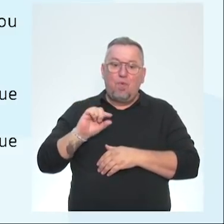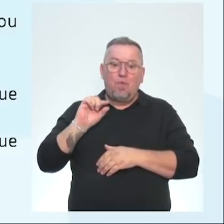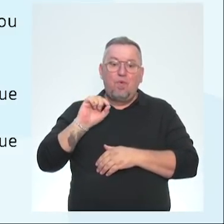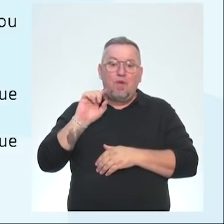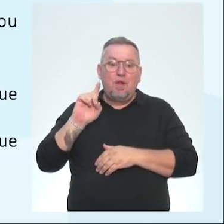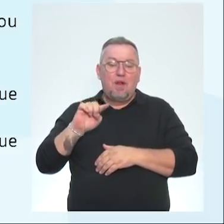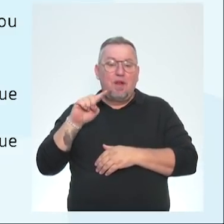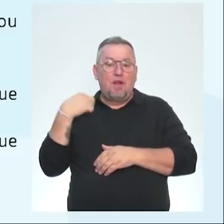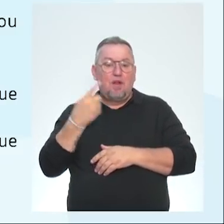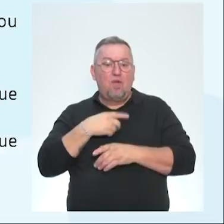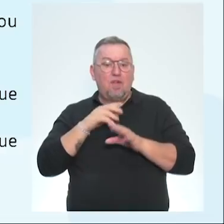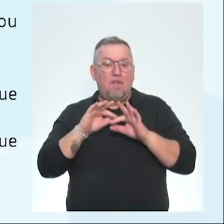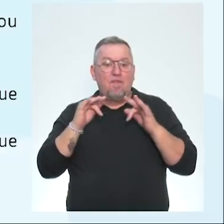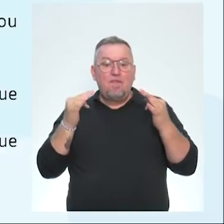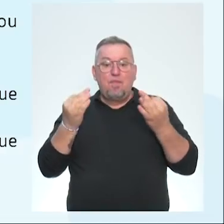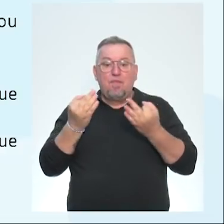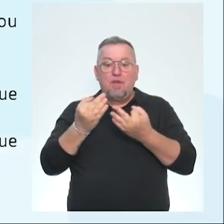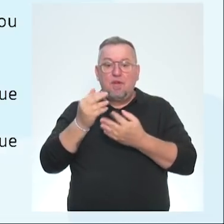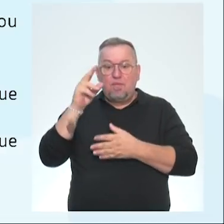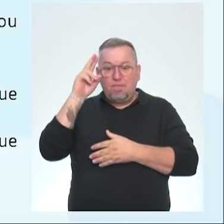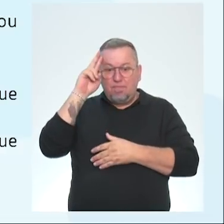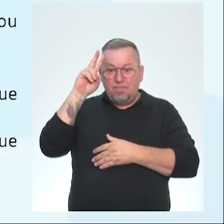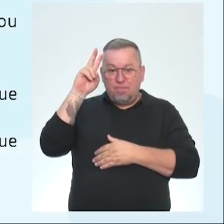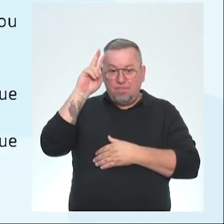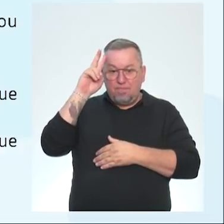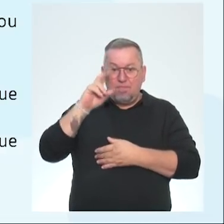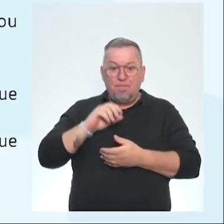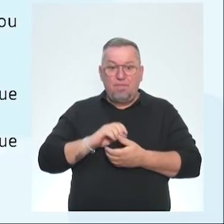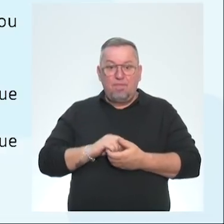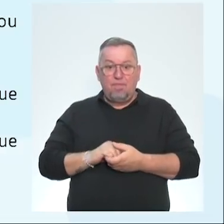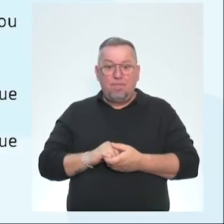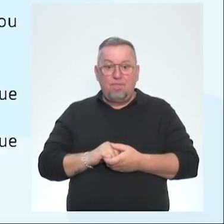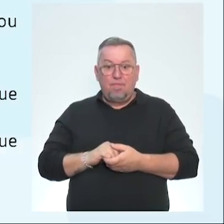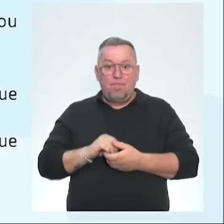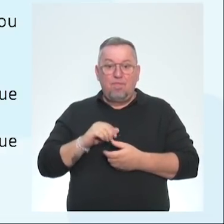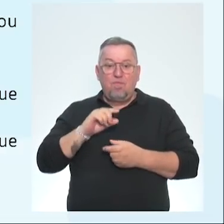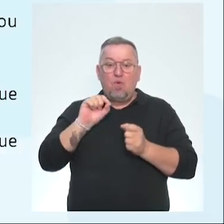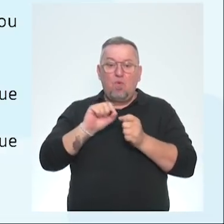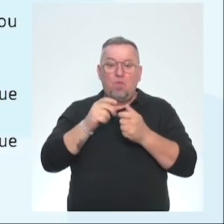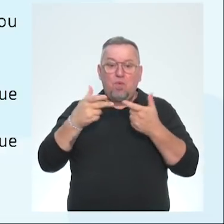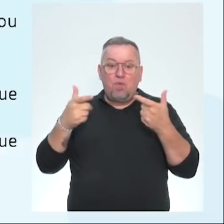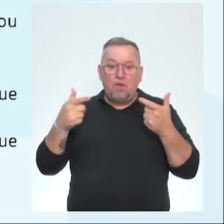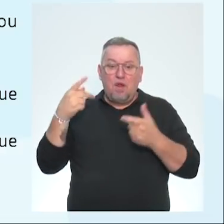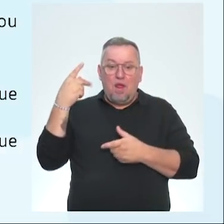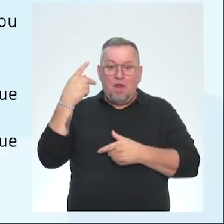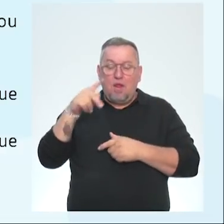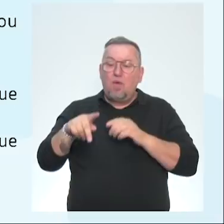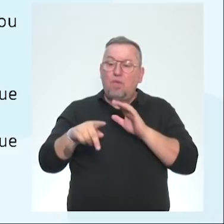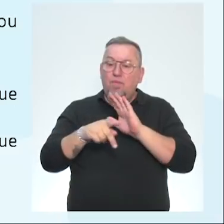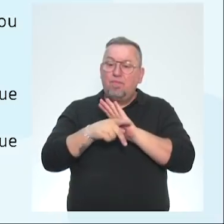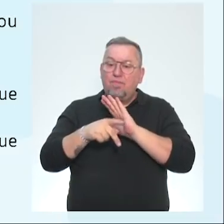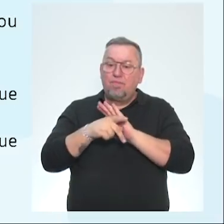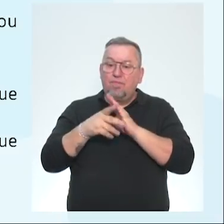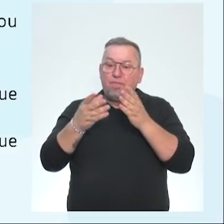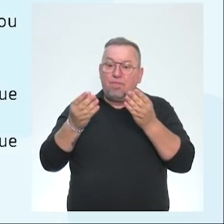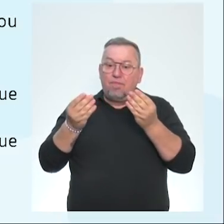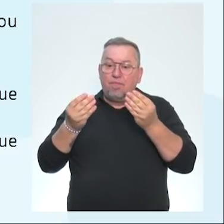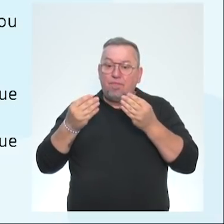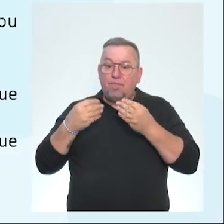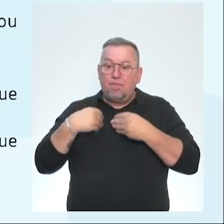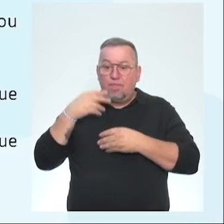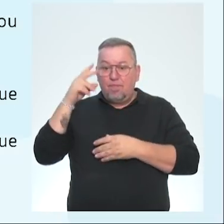nossa família, da nossa história, dos nossos amigos, né? Um objeto seu ou de alguém que te traga